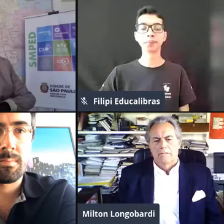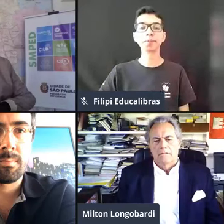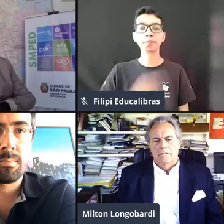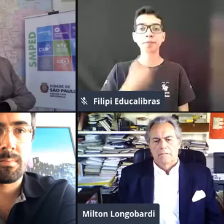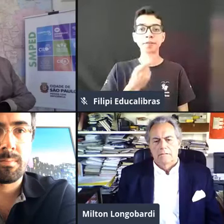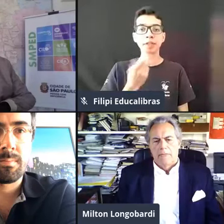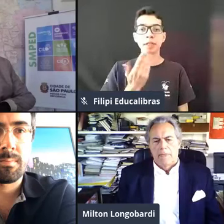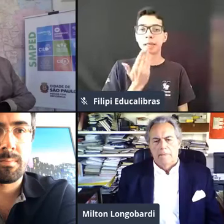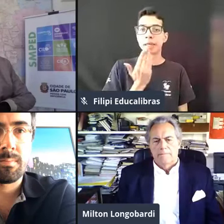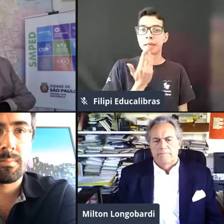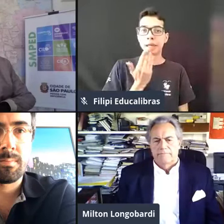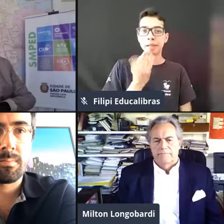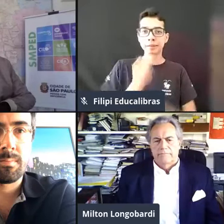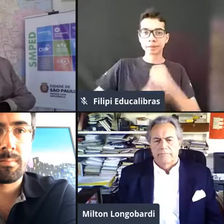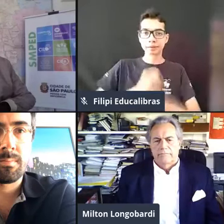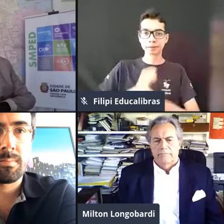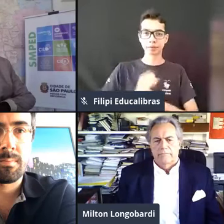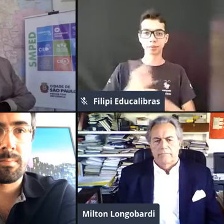Quem está falando?